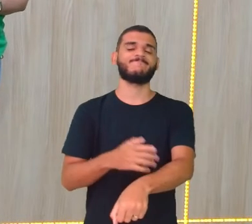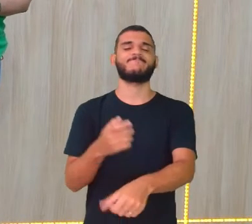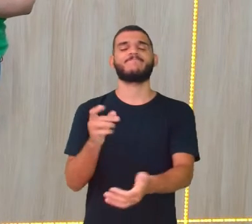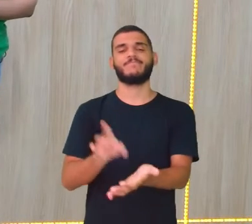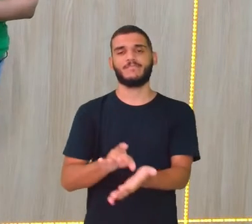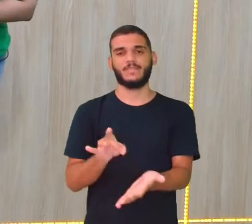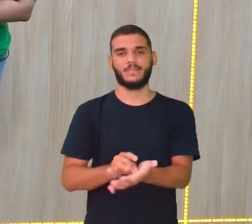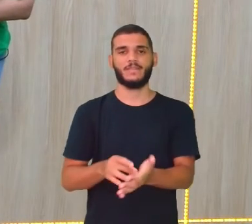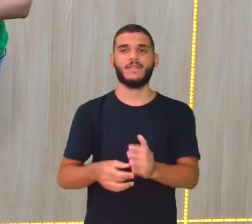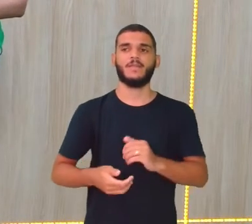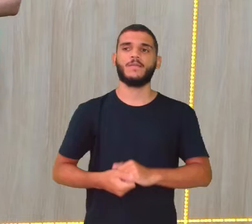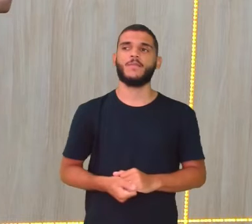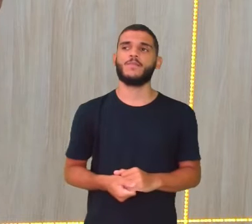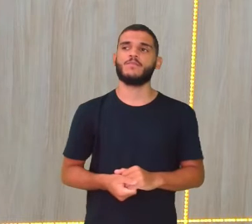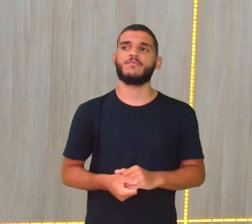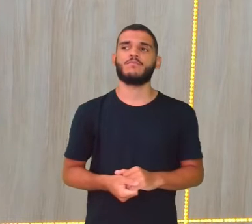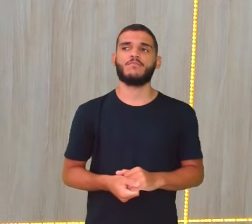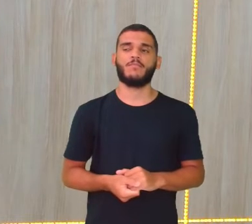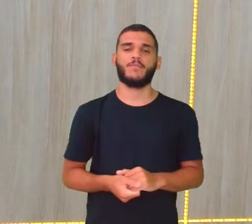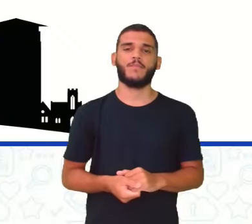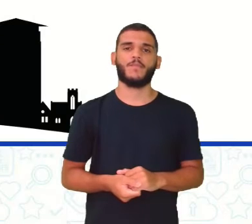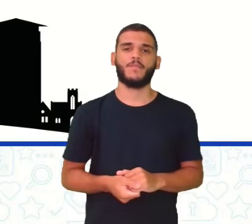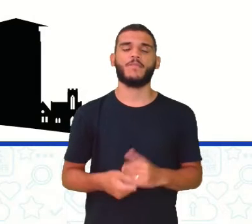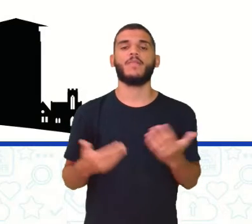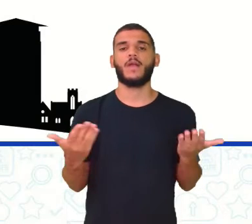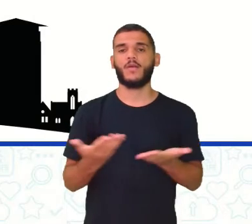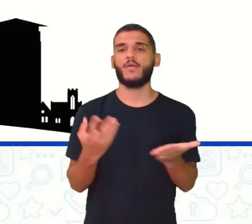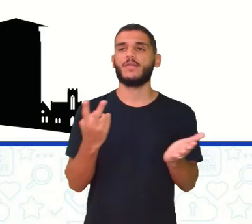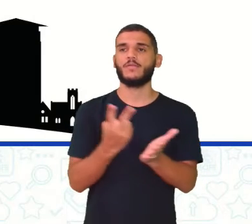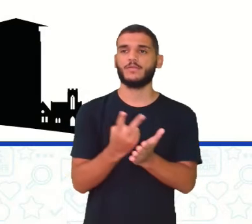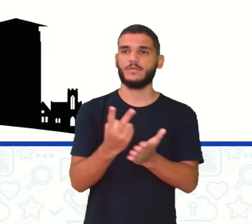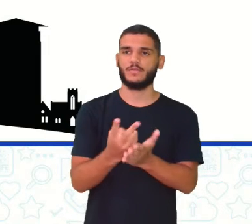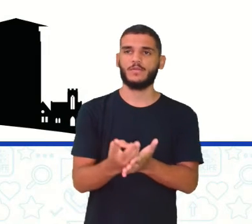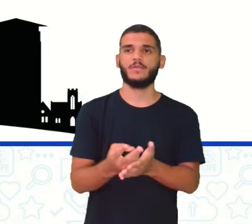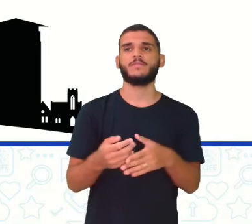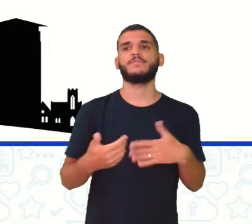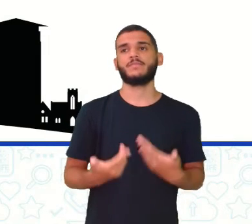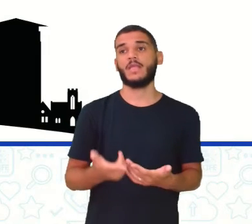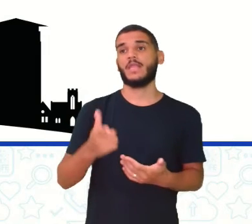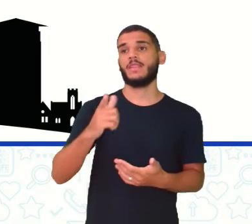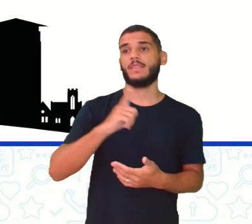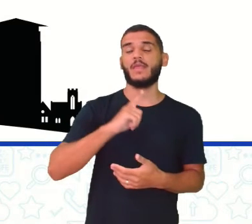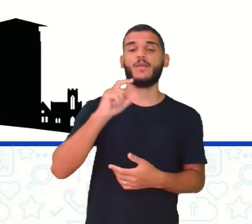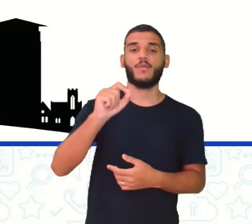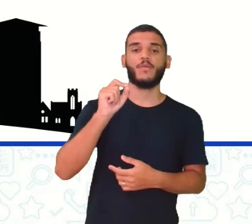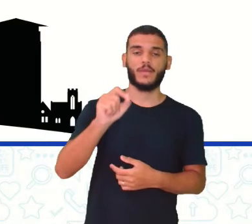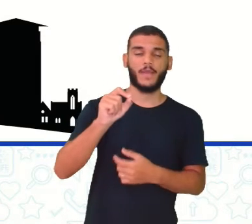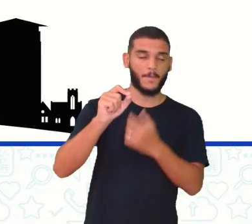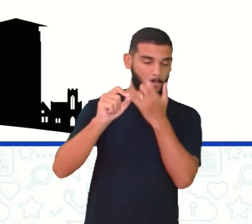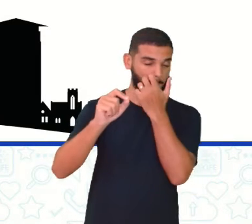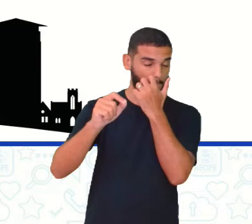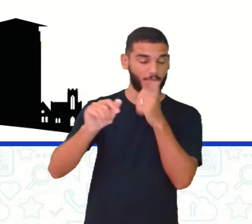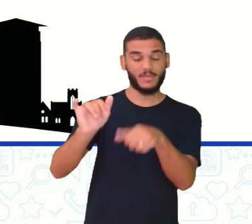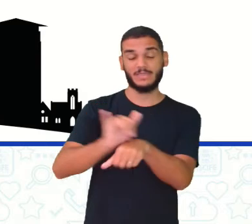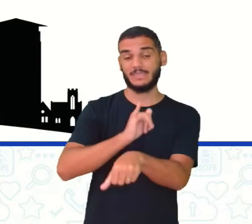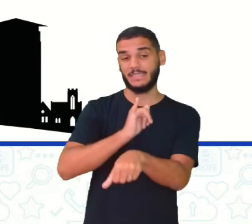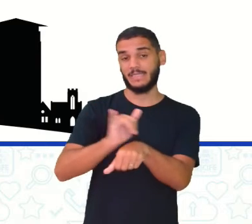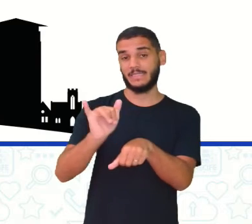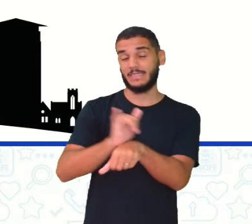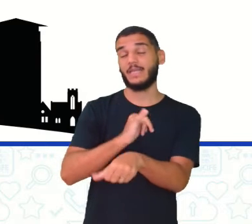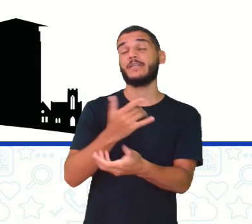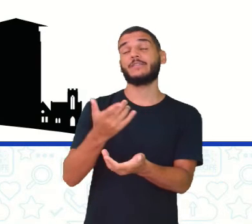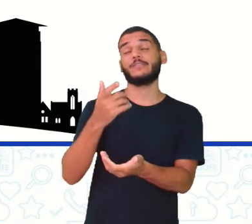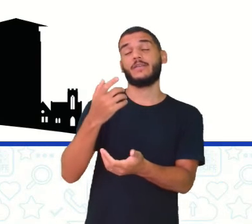né, professora? Então, vamos continuar aqui, né? Existe uma forma de racismo que também